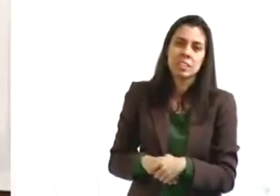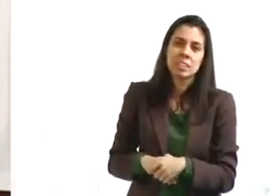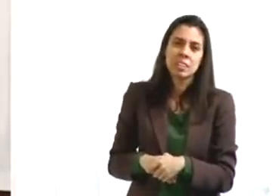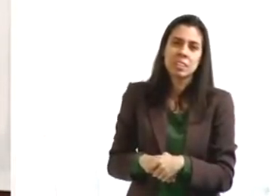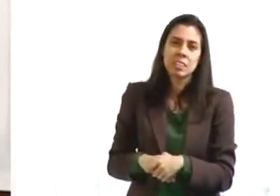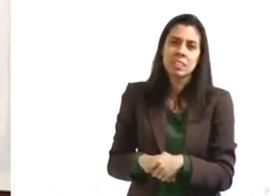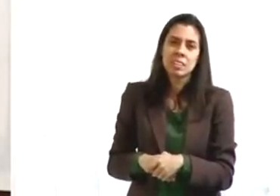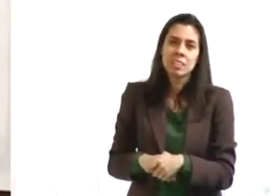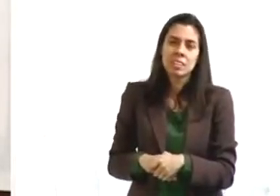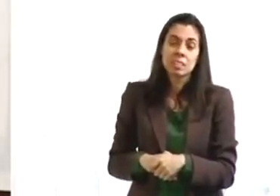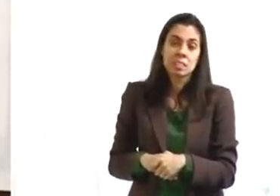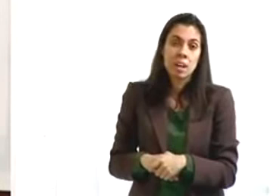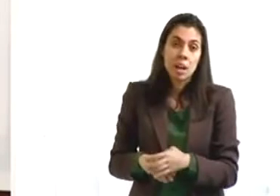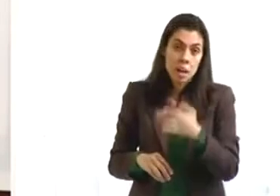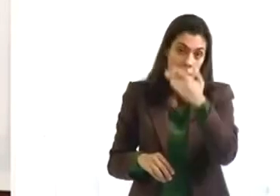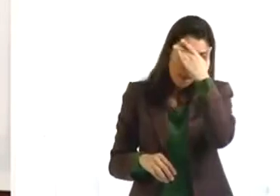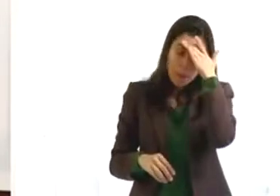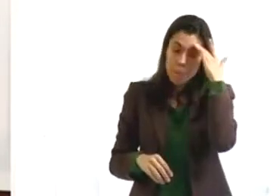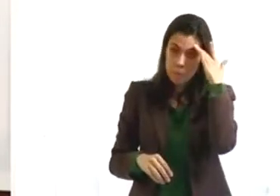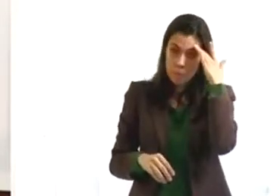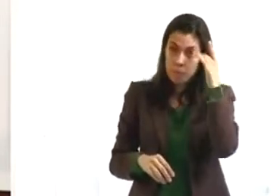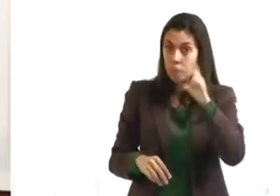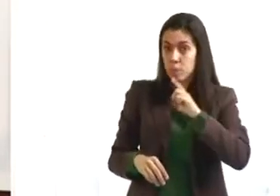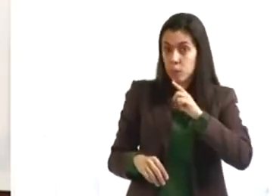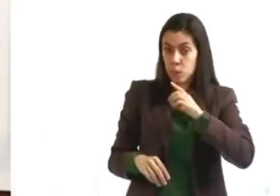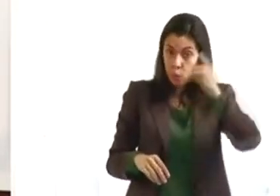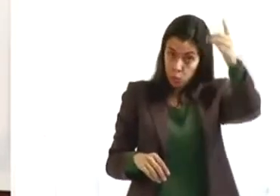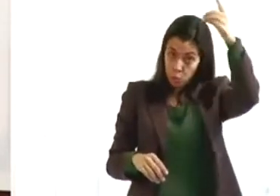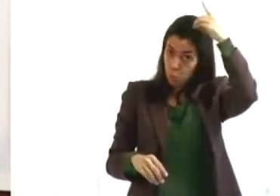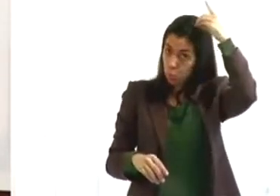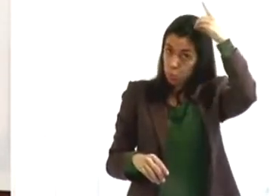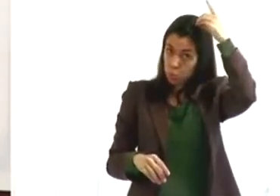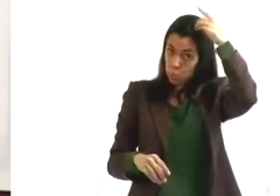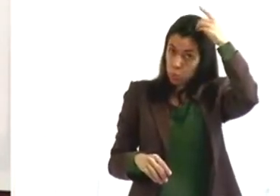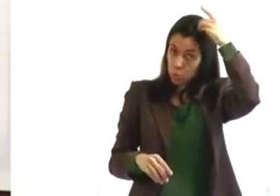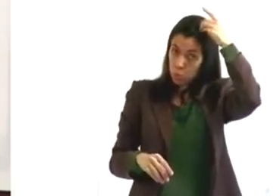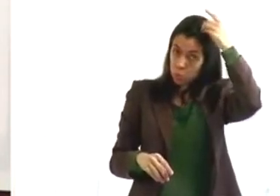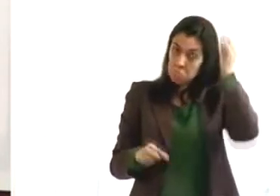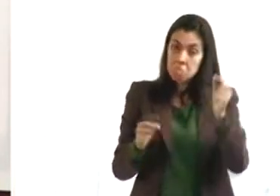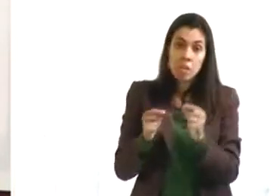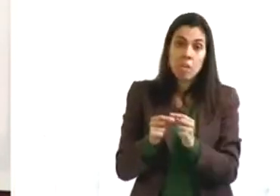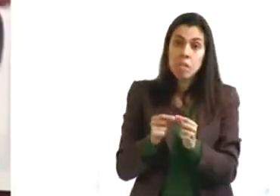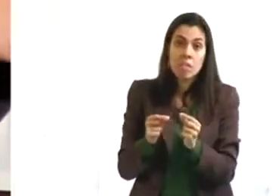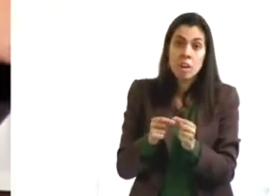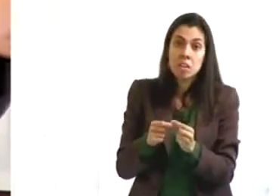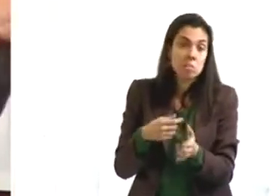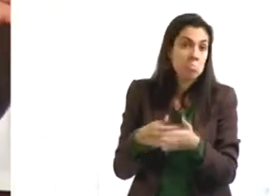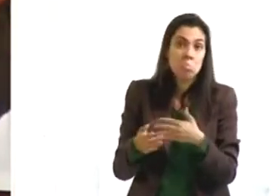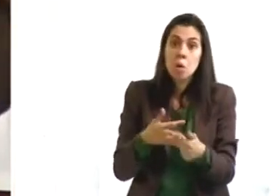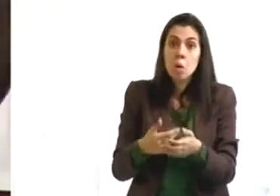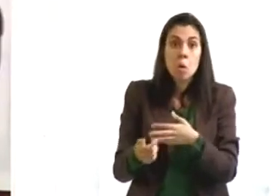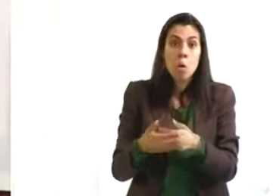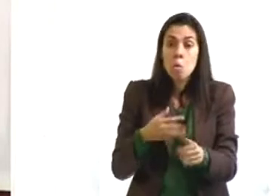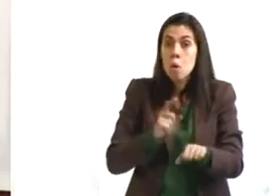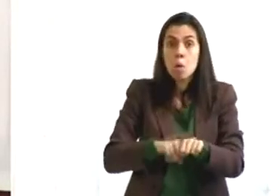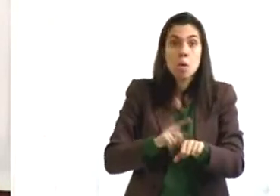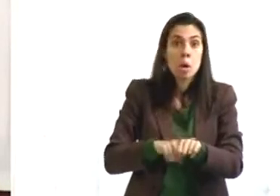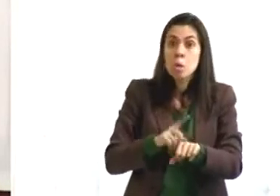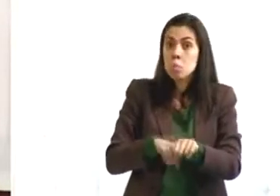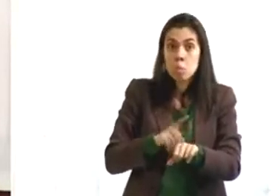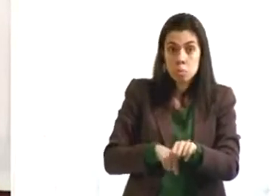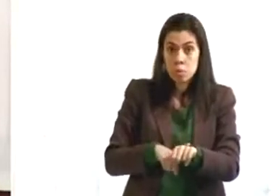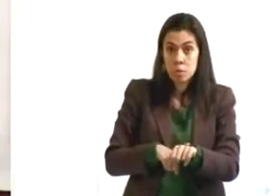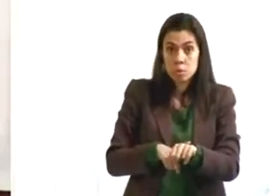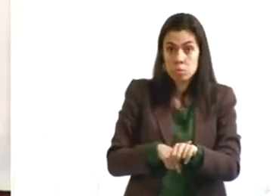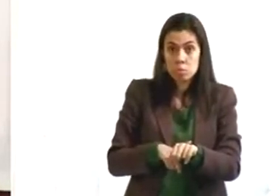mais natural, de forma muito mais da sua vida, ele fará isso. E você certamente conhece, aqui na Igreja Presbiteriana da Lapa,